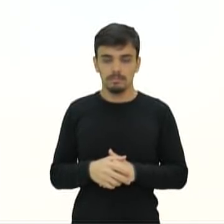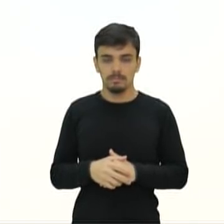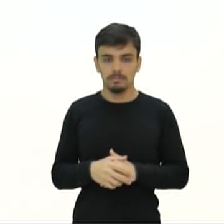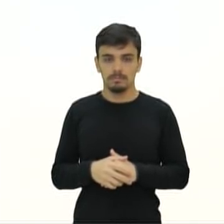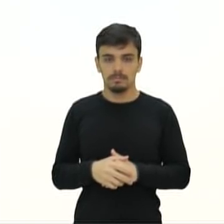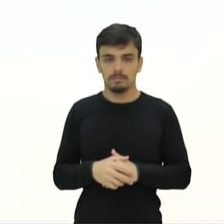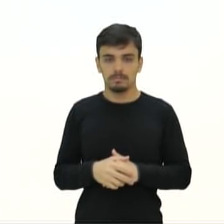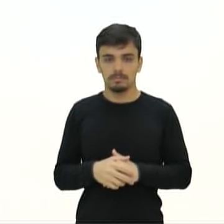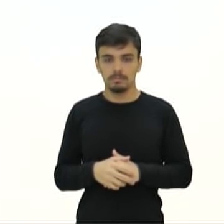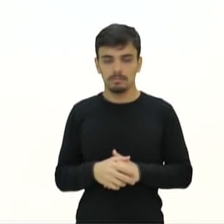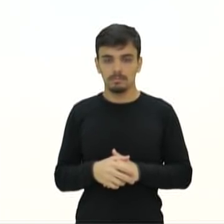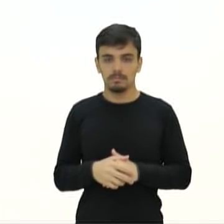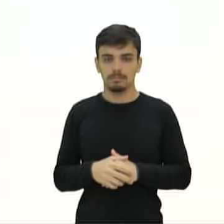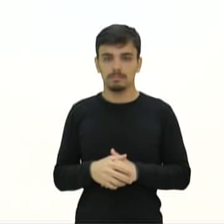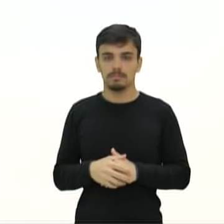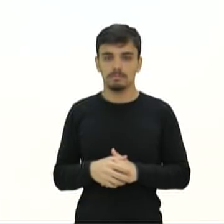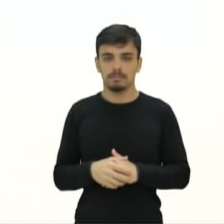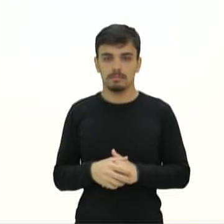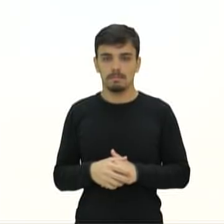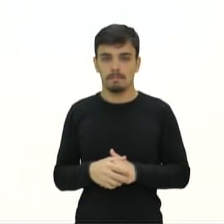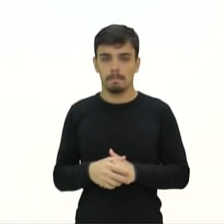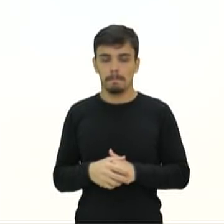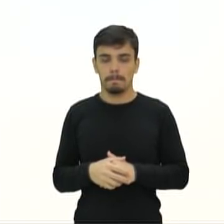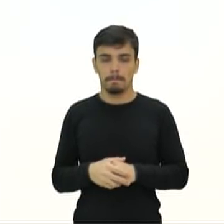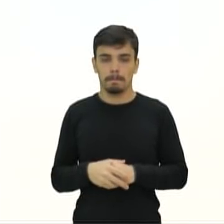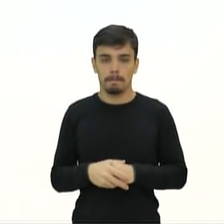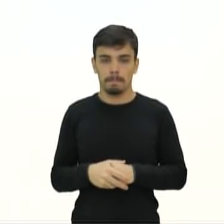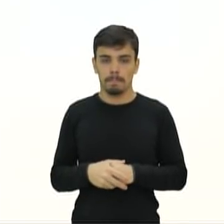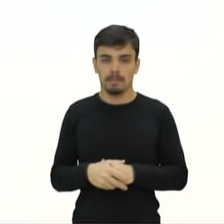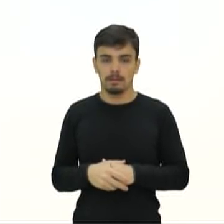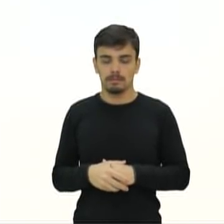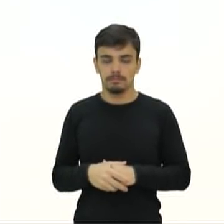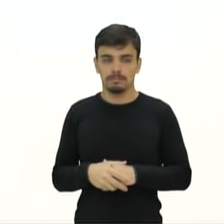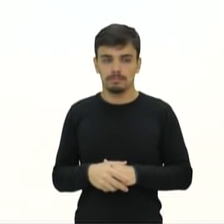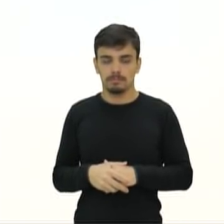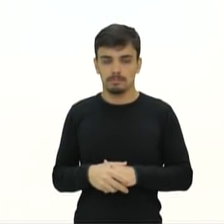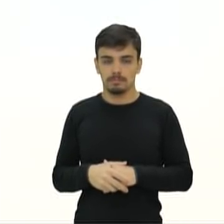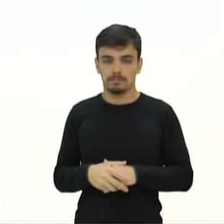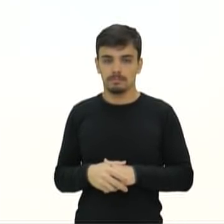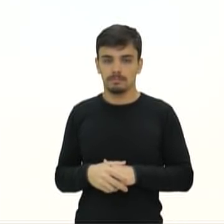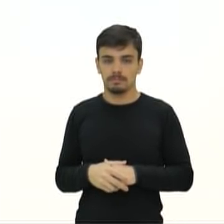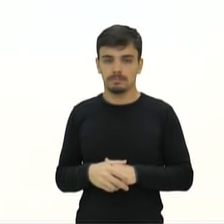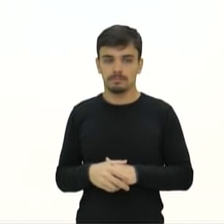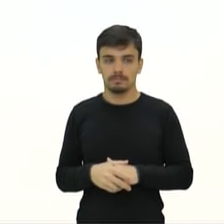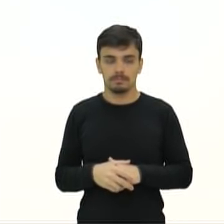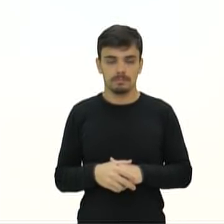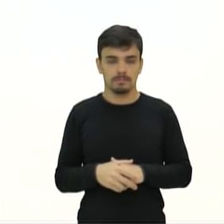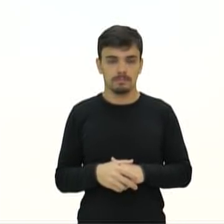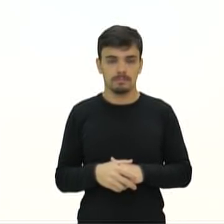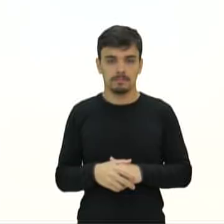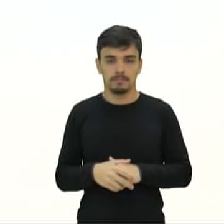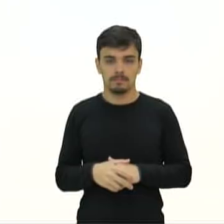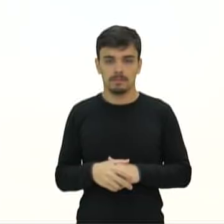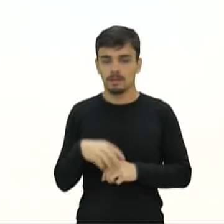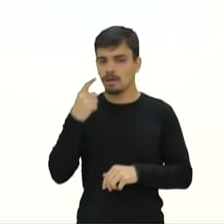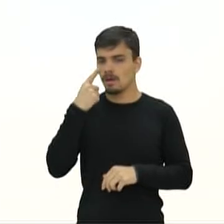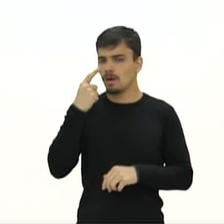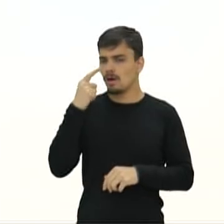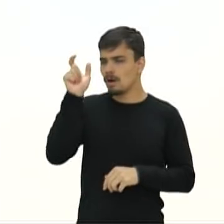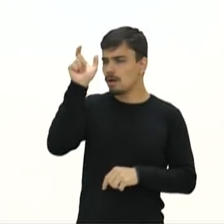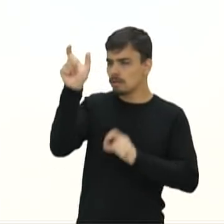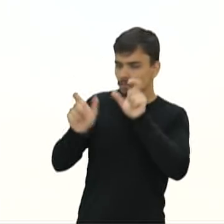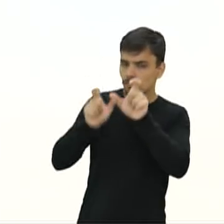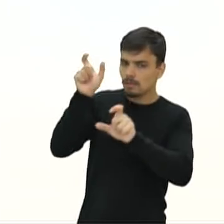is also a form of entertainment and people like to go to concerts and dance. Olha as